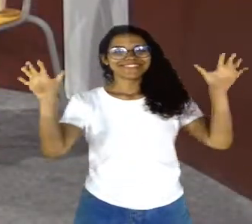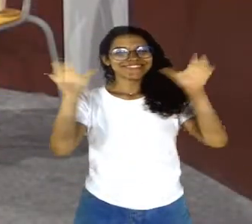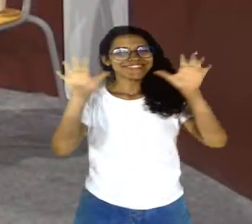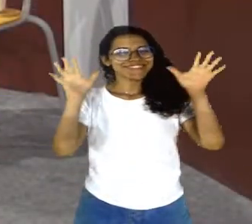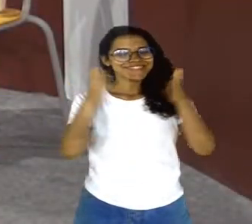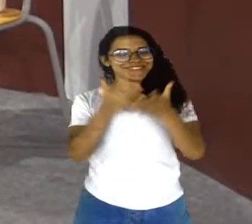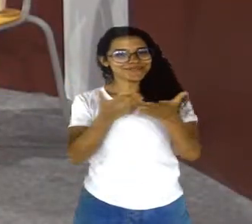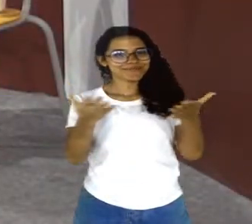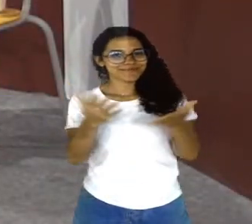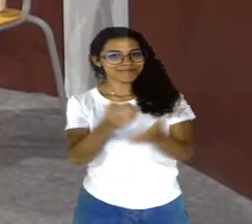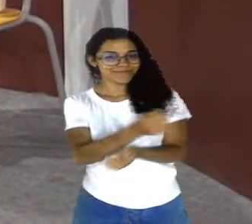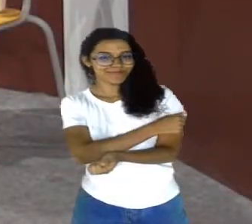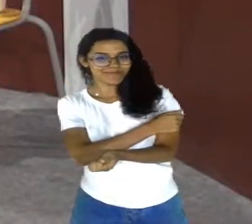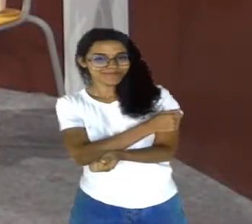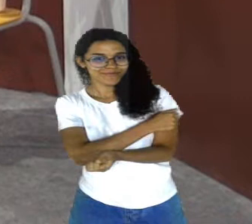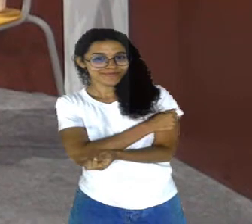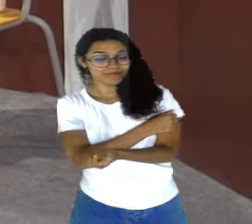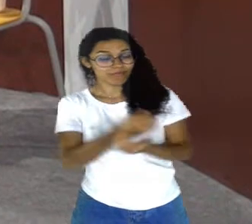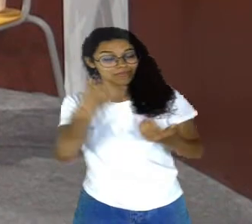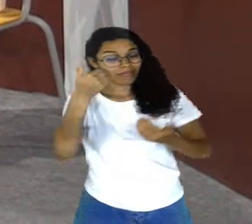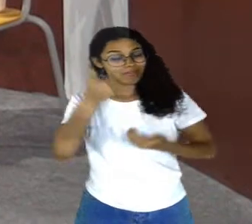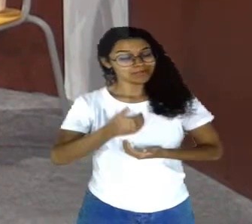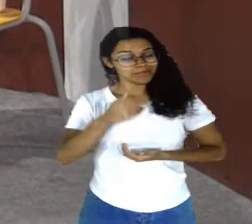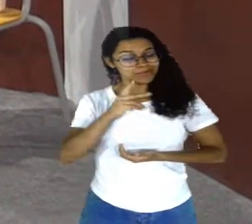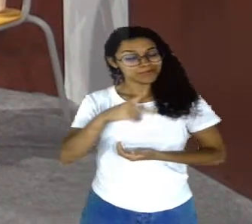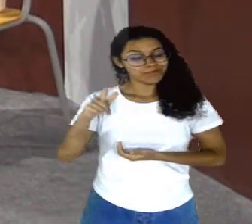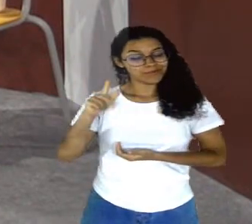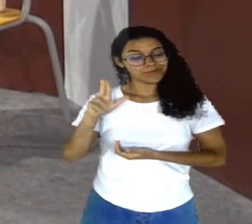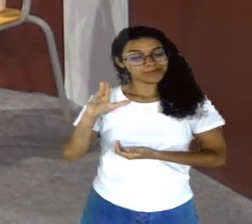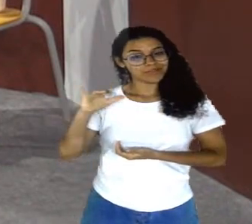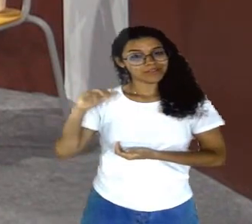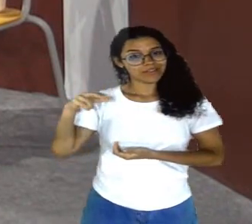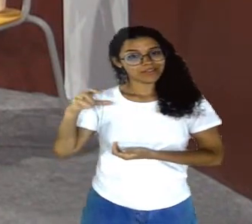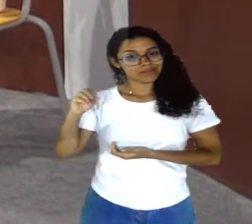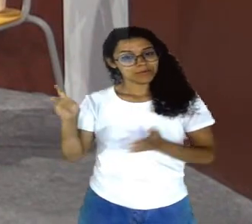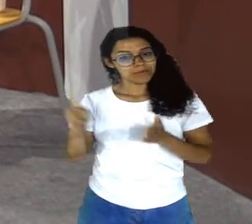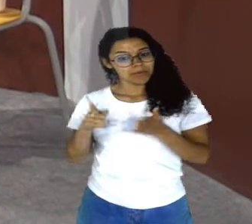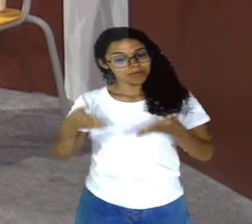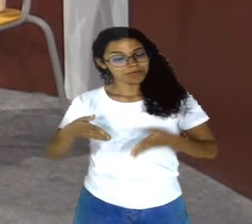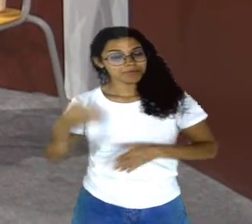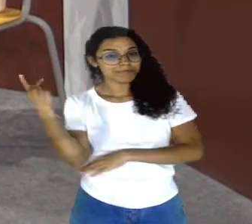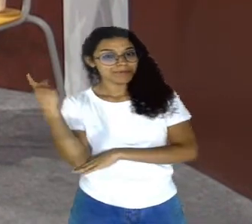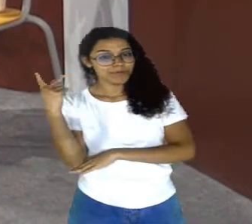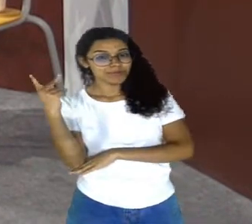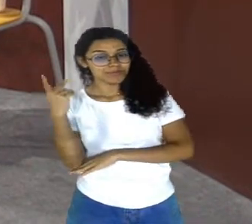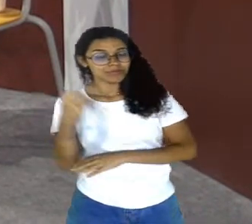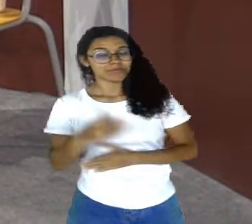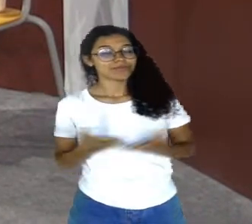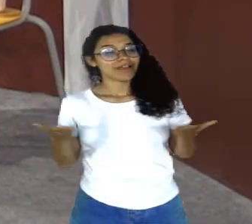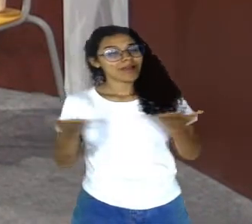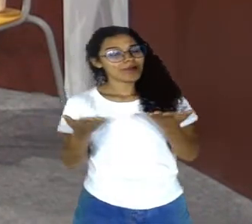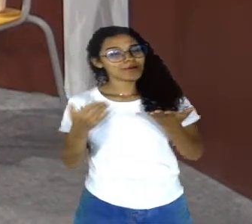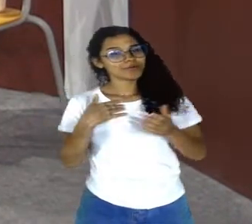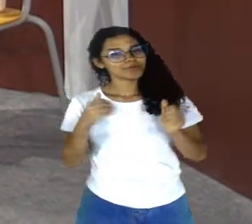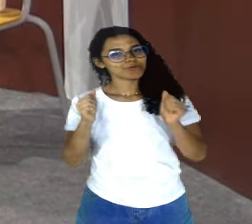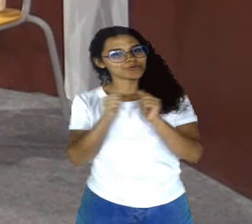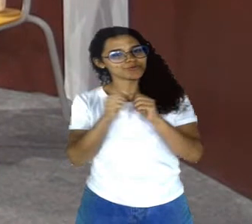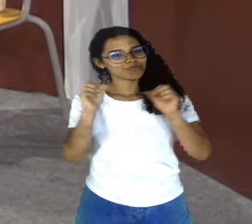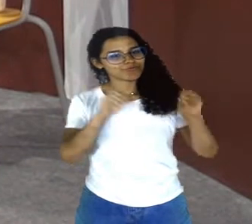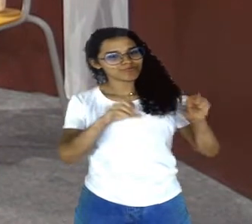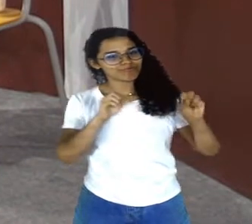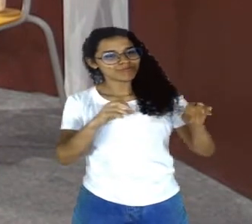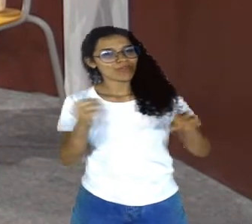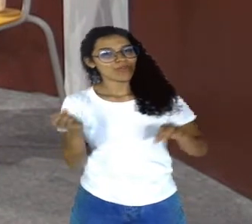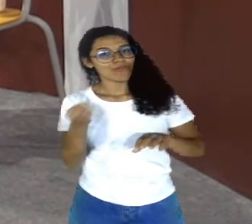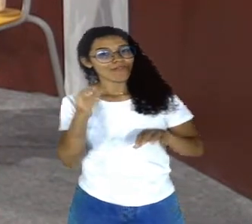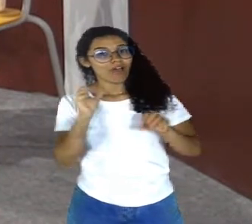Saudações cordiais, caríssimos alunos. Eu sou o professor Luciano Gomes, da Rede Educação do Paulista, e agora estarei com vocês ministrando mais uma